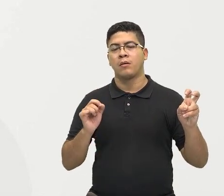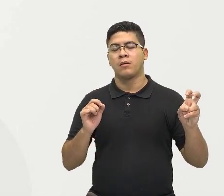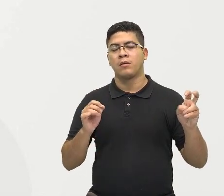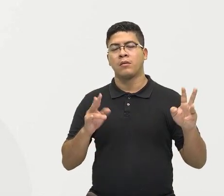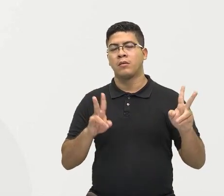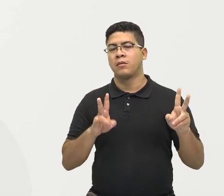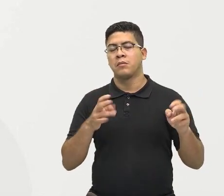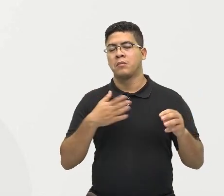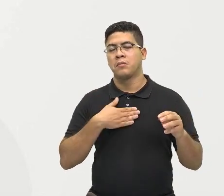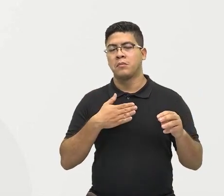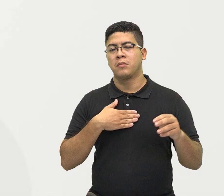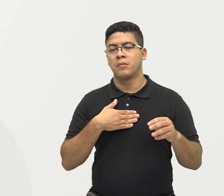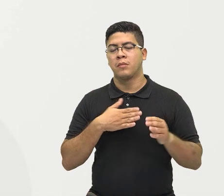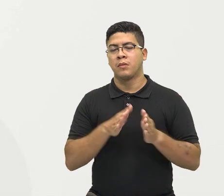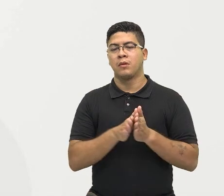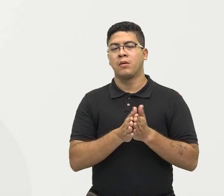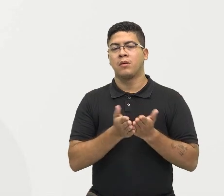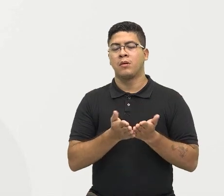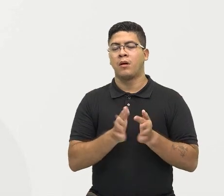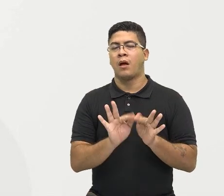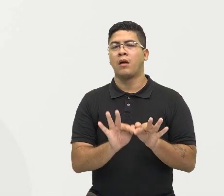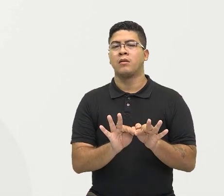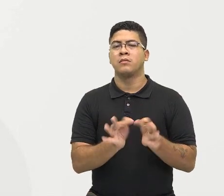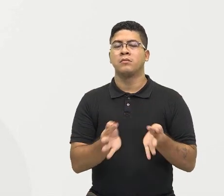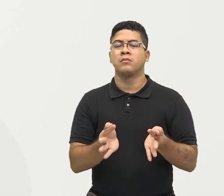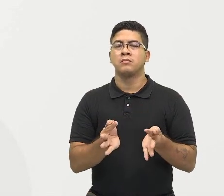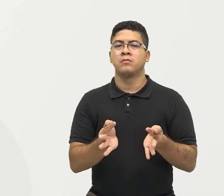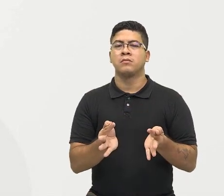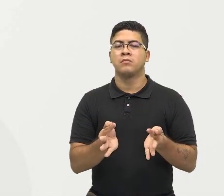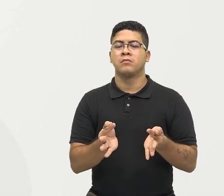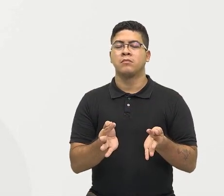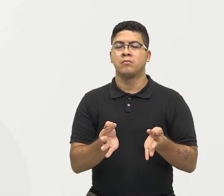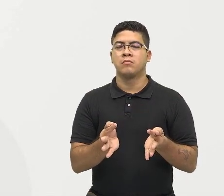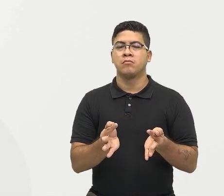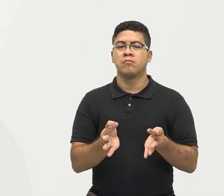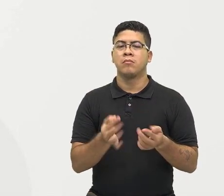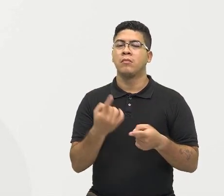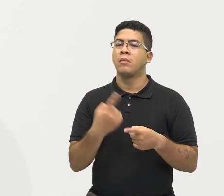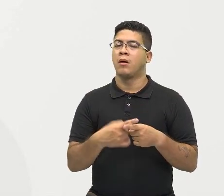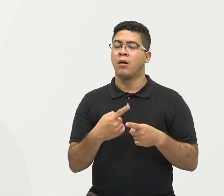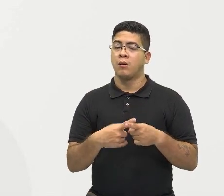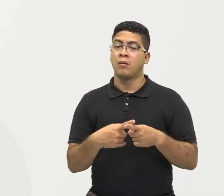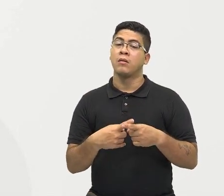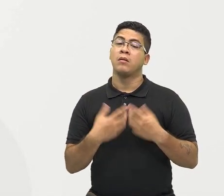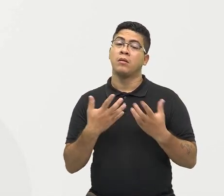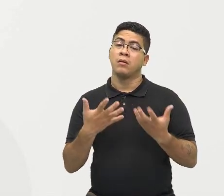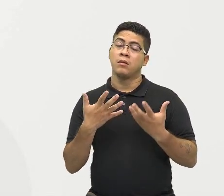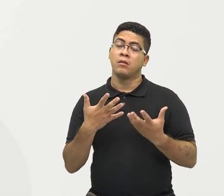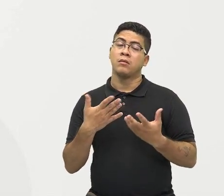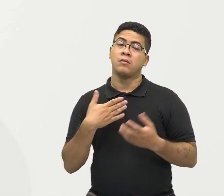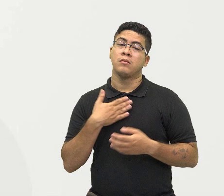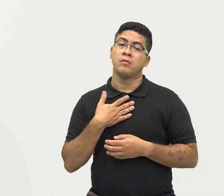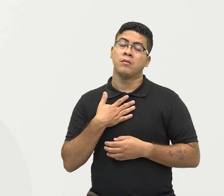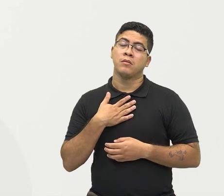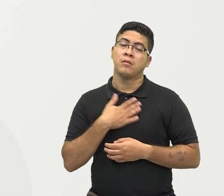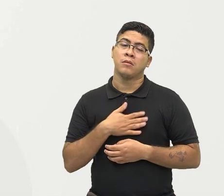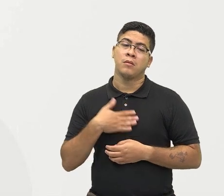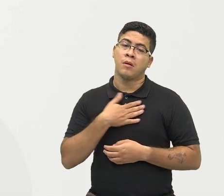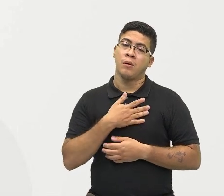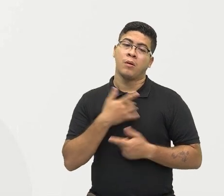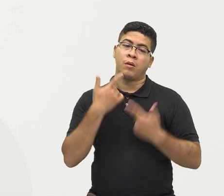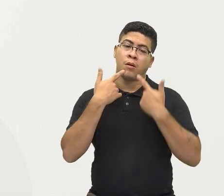dele, pela simplicidade das coisas, né? Porque ele preza por uma linguagem